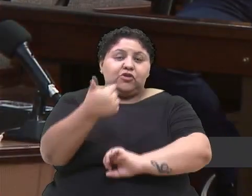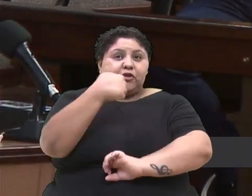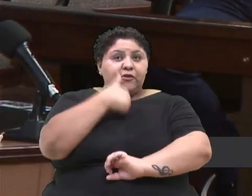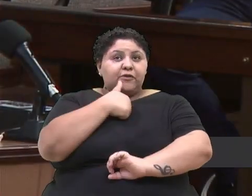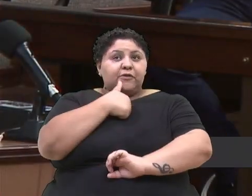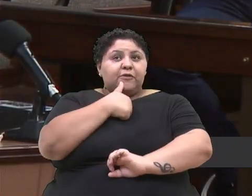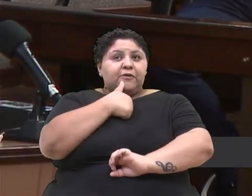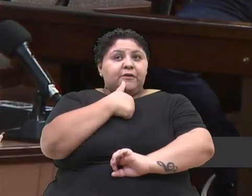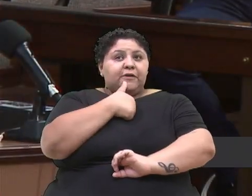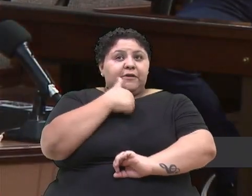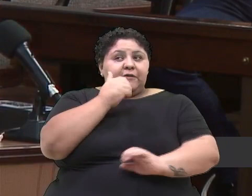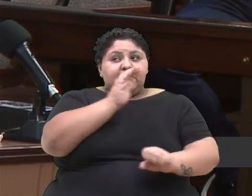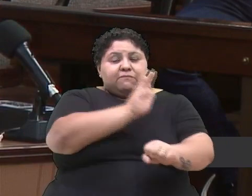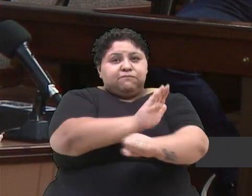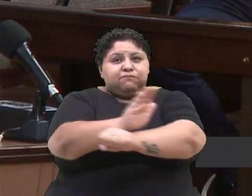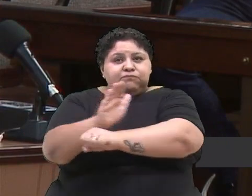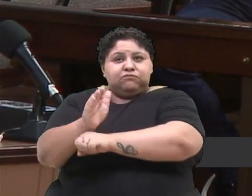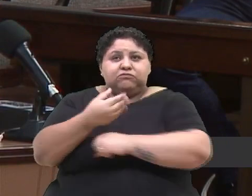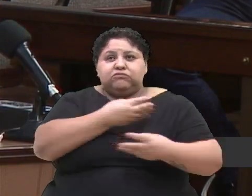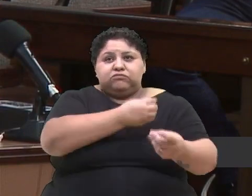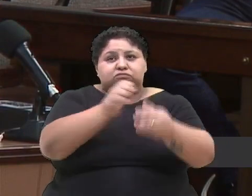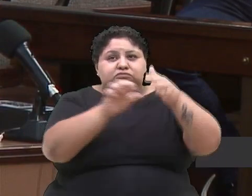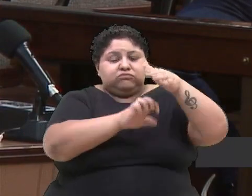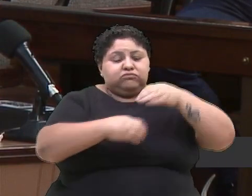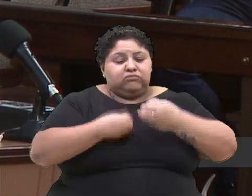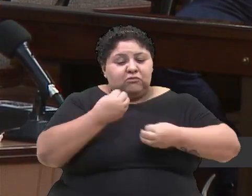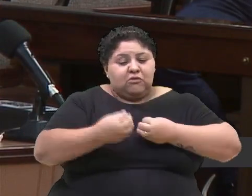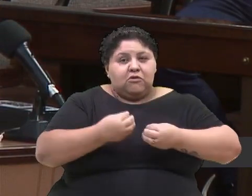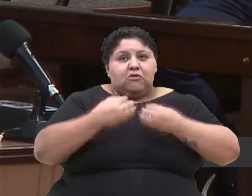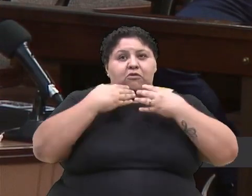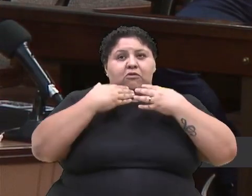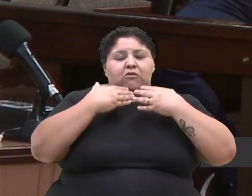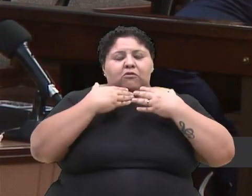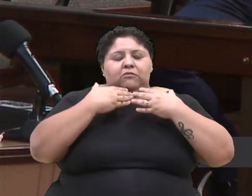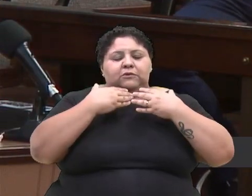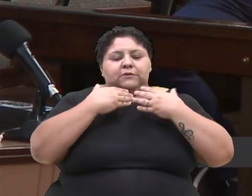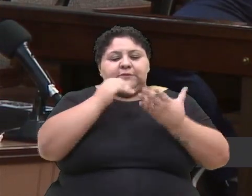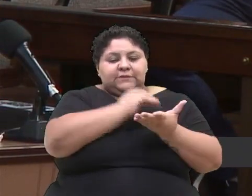colaborou muito com a SEASA como secretário da Agricultura de Farroupilha.